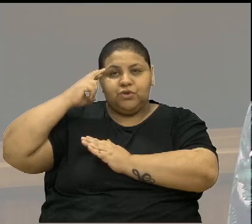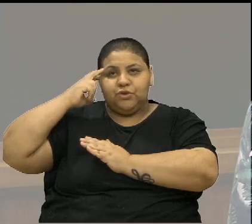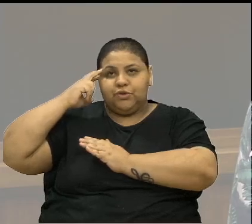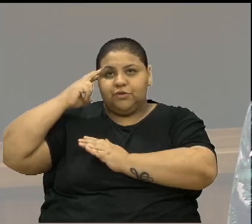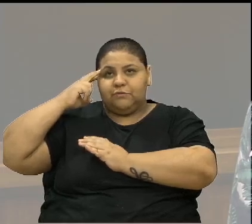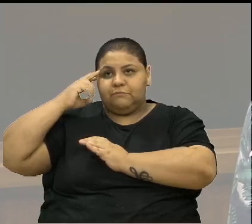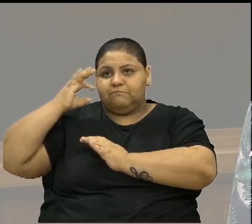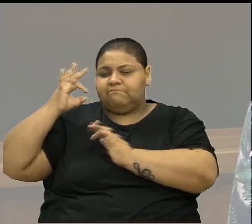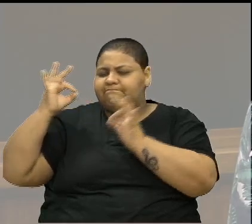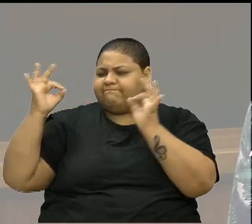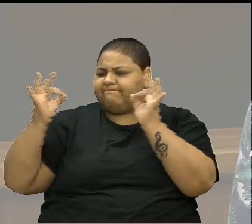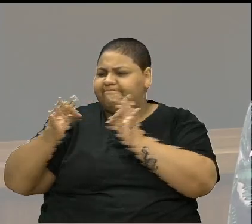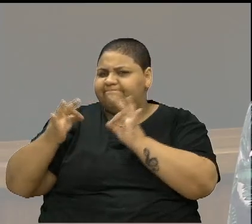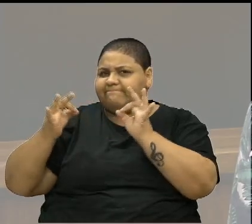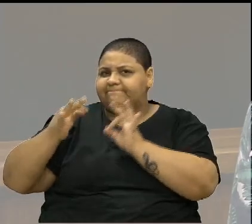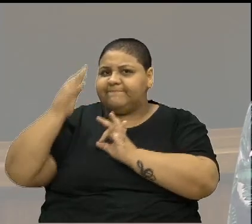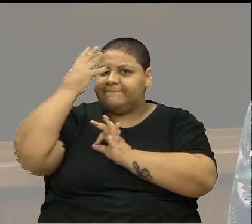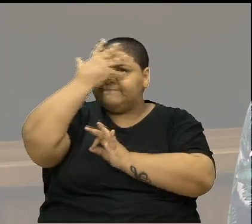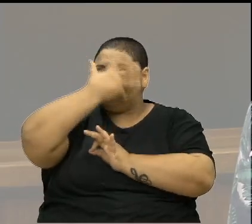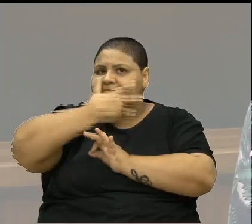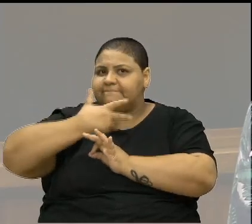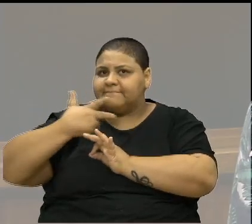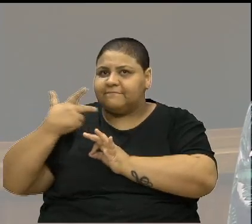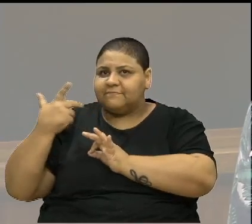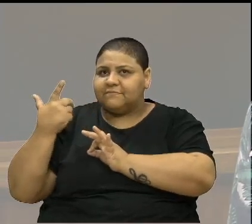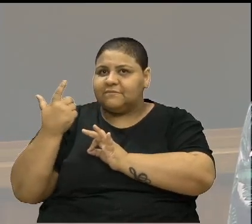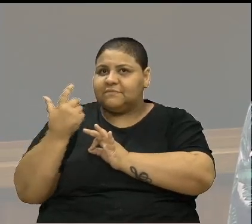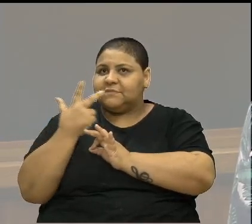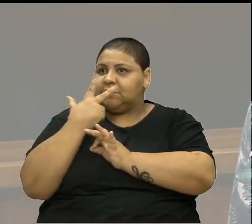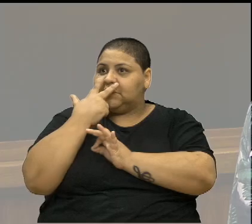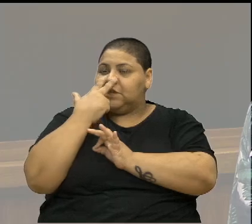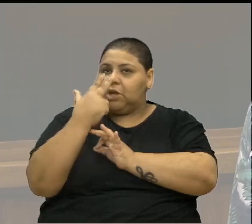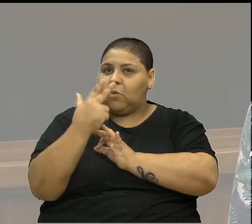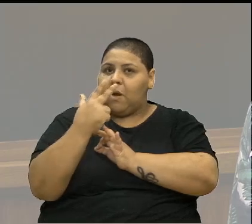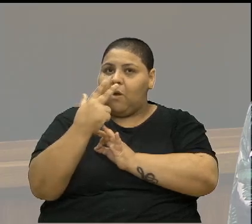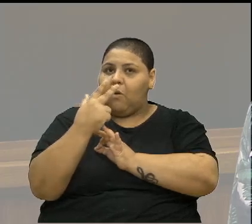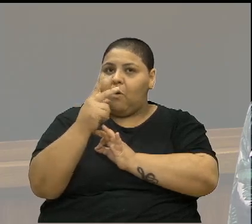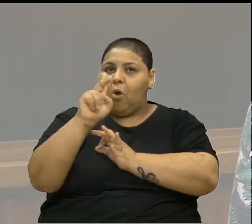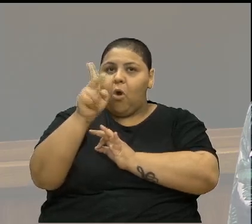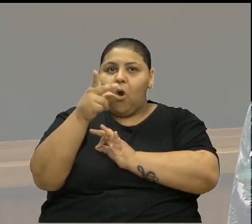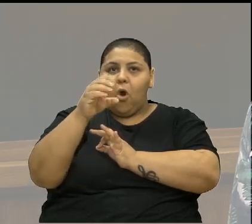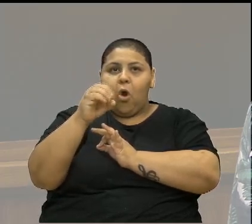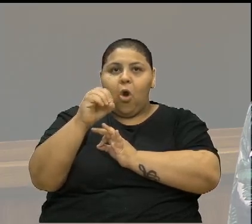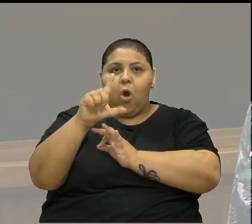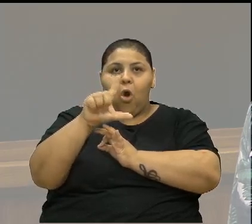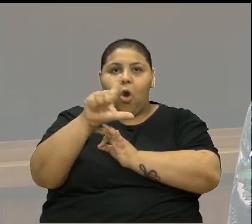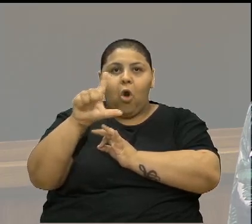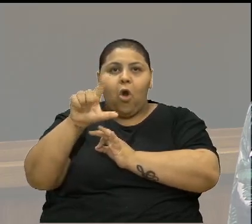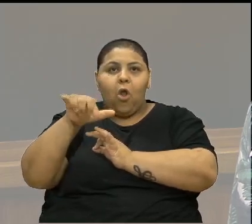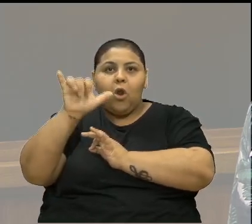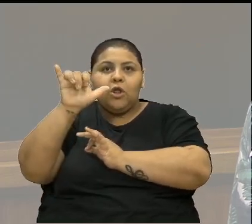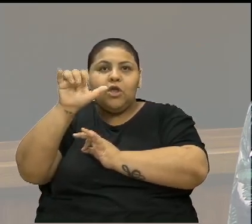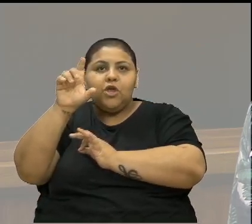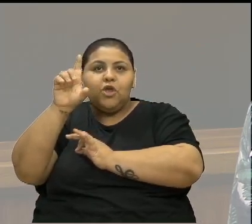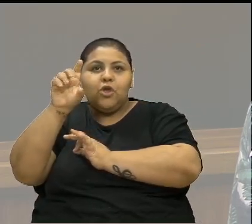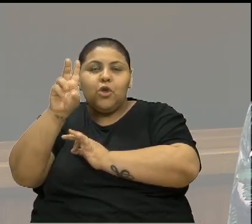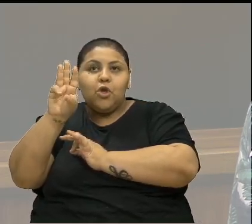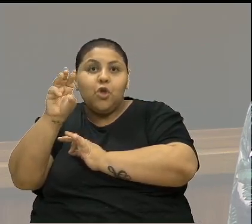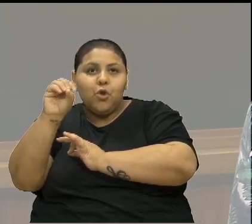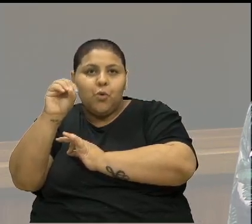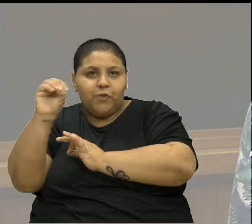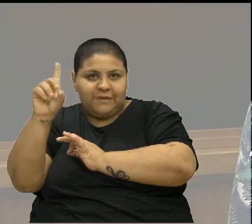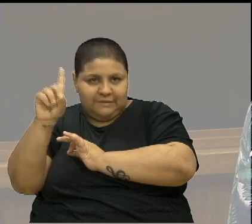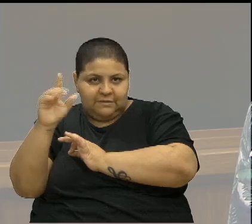verdadeiros espetáculos da Broadway, eu disse para ele assim, porque é impressionante a lindeza